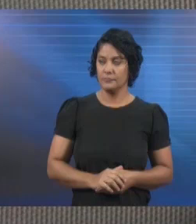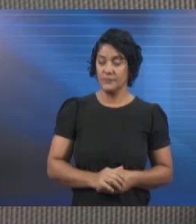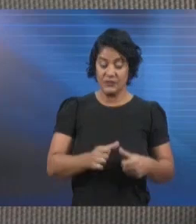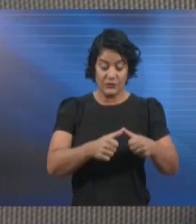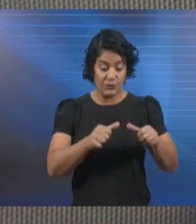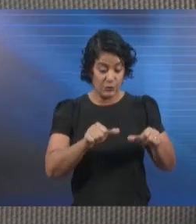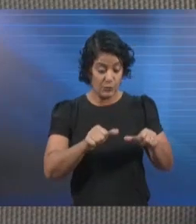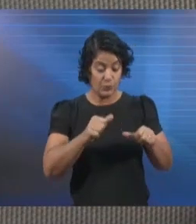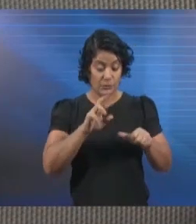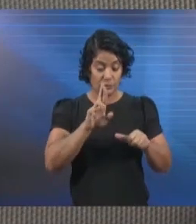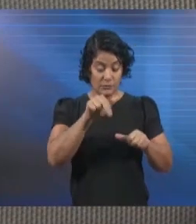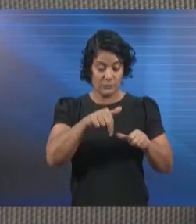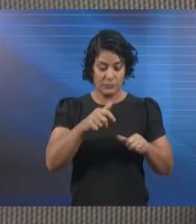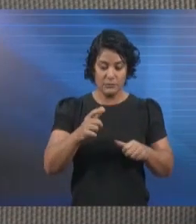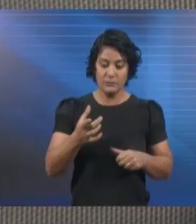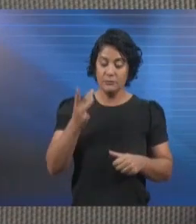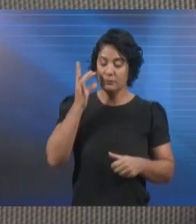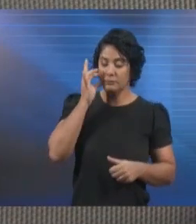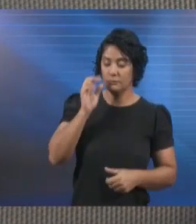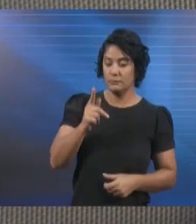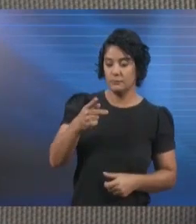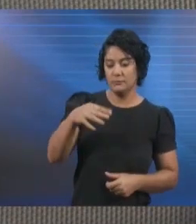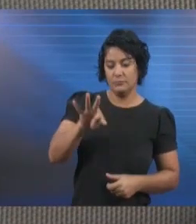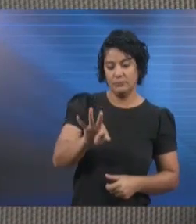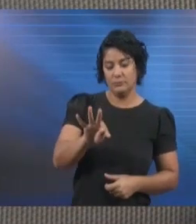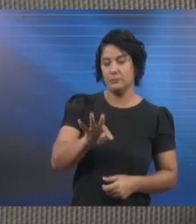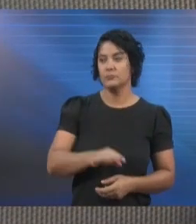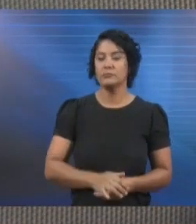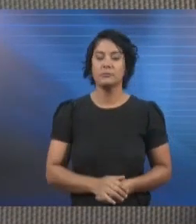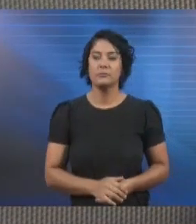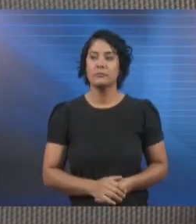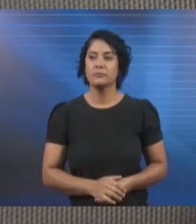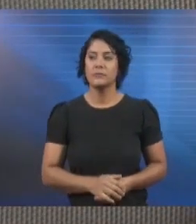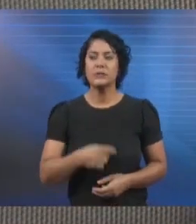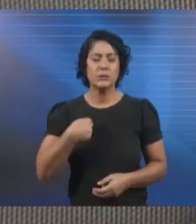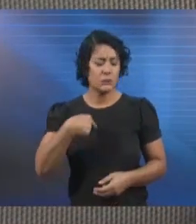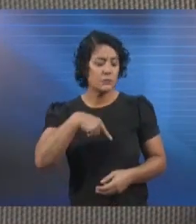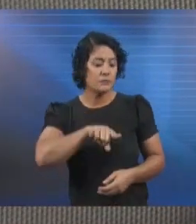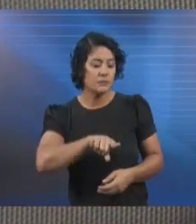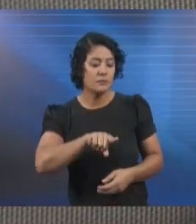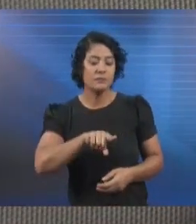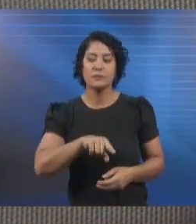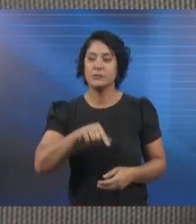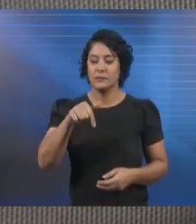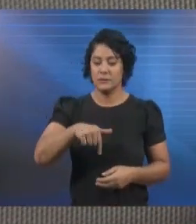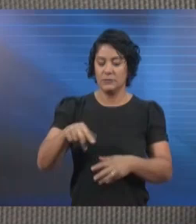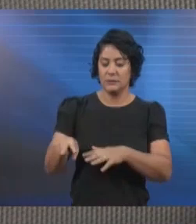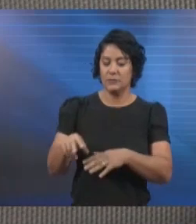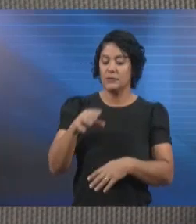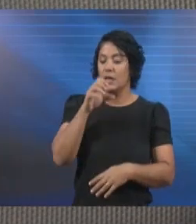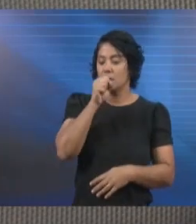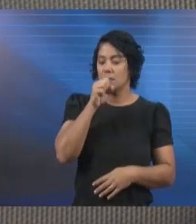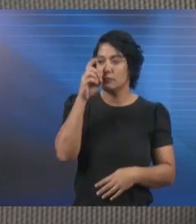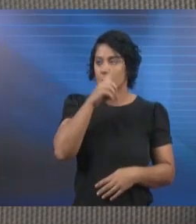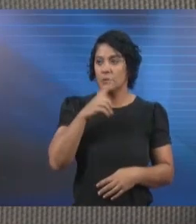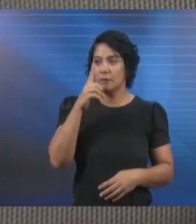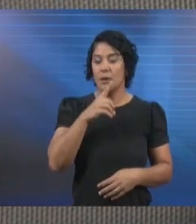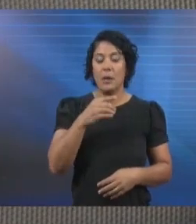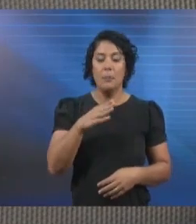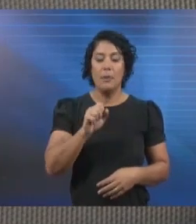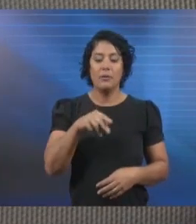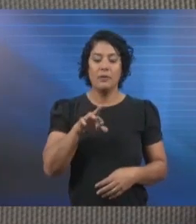Rio Grande do Norte com a presença do PT estivemos eu estive recentemente nesse final de semana no Balneário